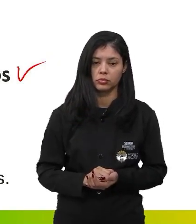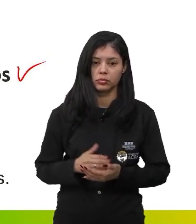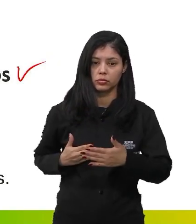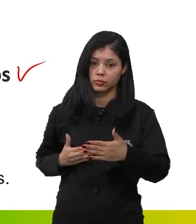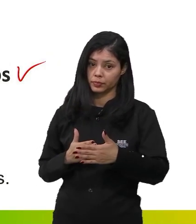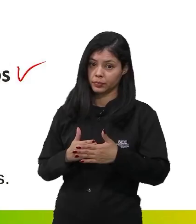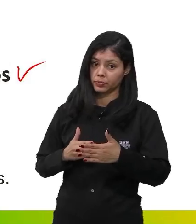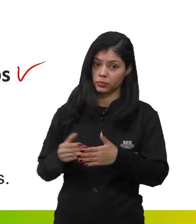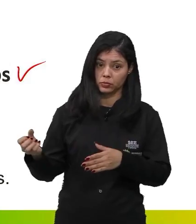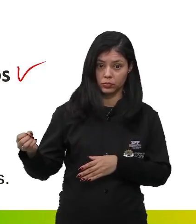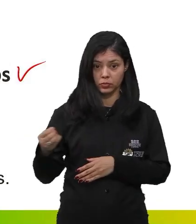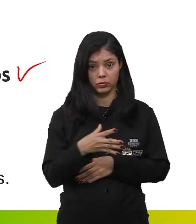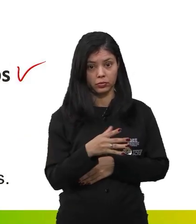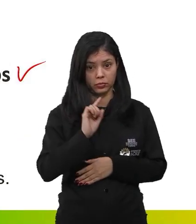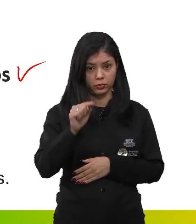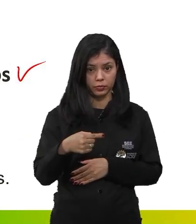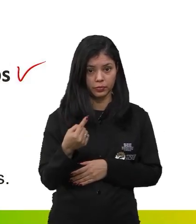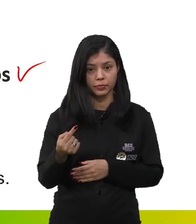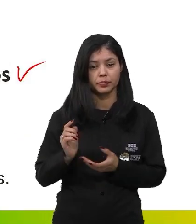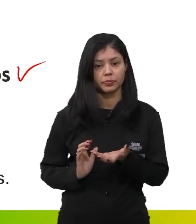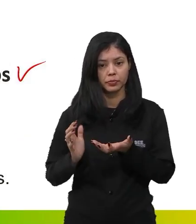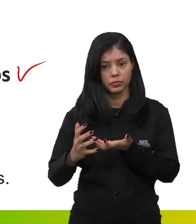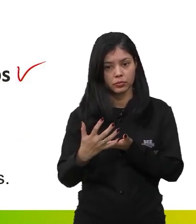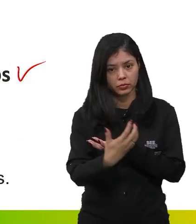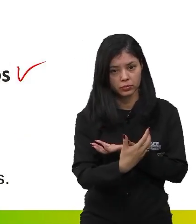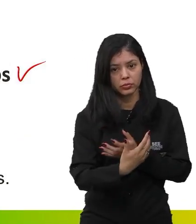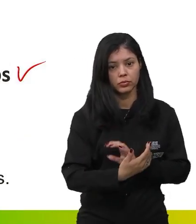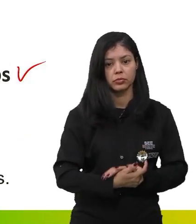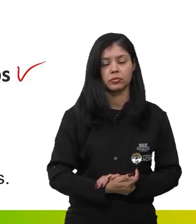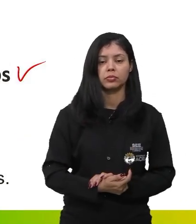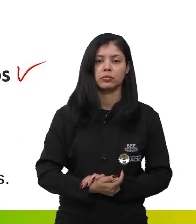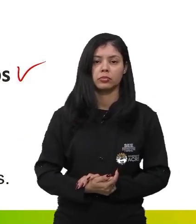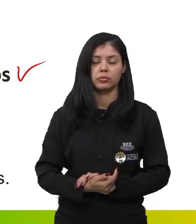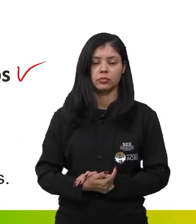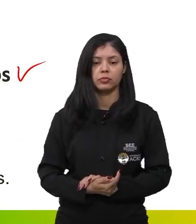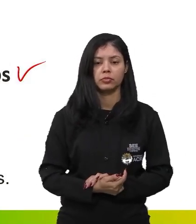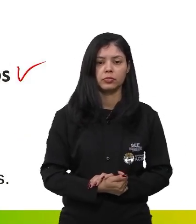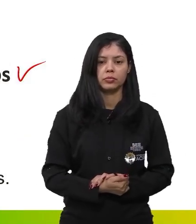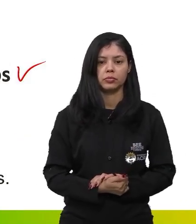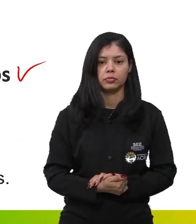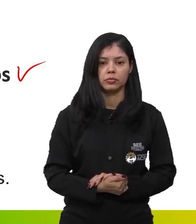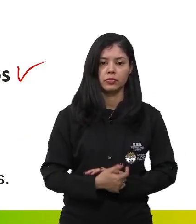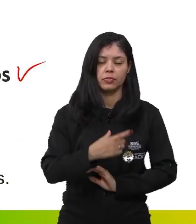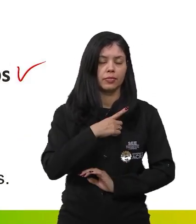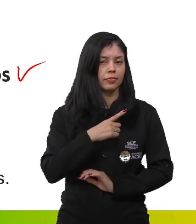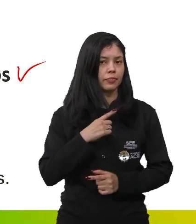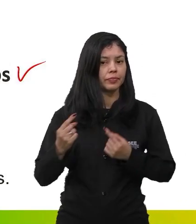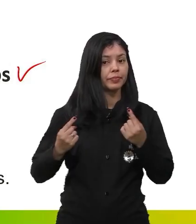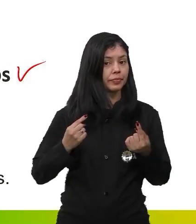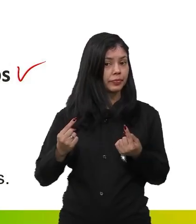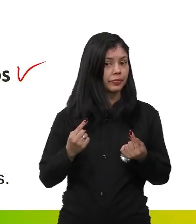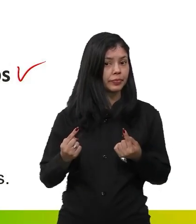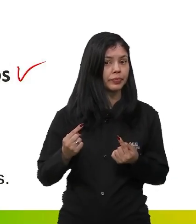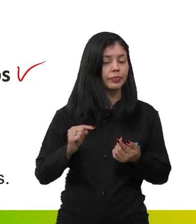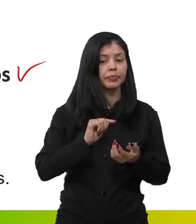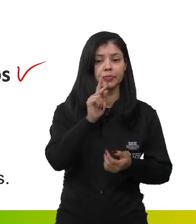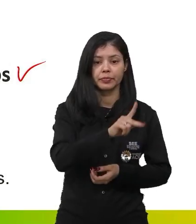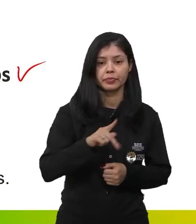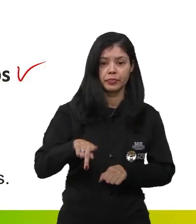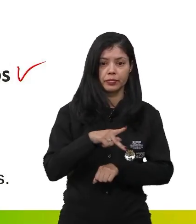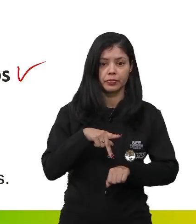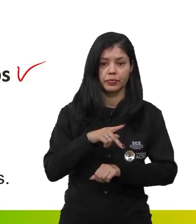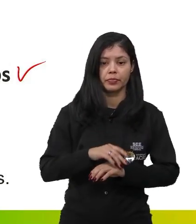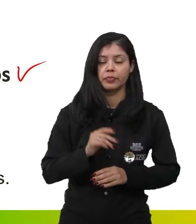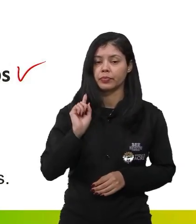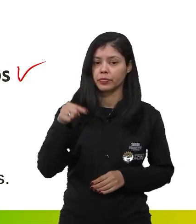aí muitos anos depois, né? Redefiniram as fronteiras e os limites entre as duas nações,